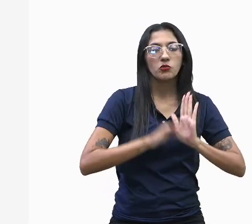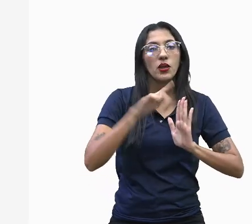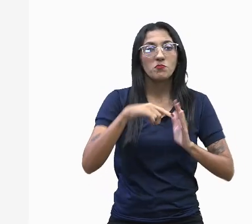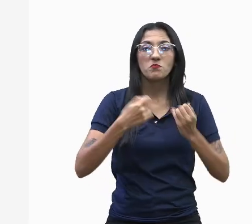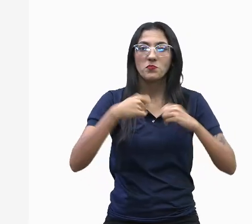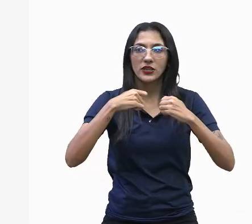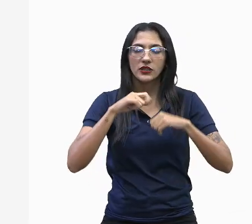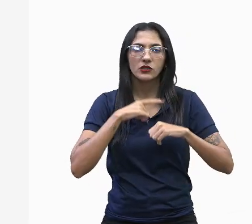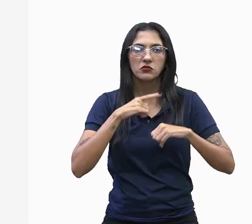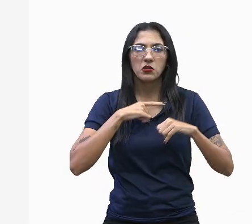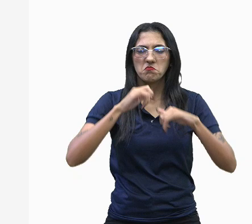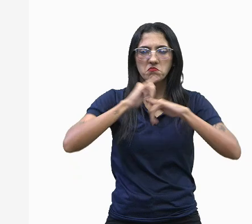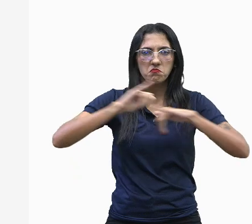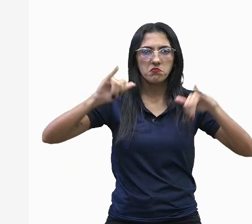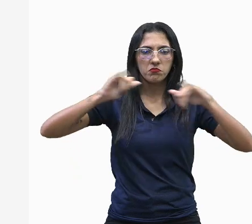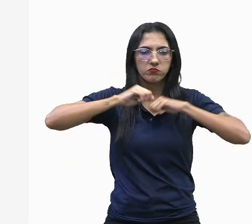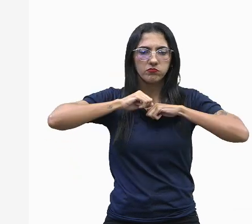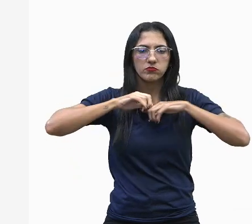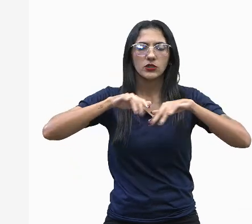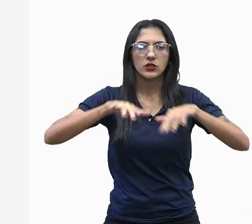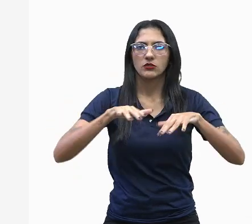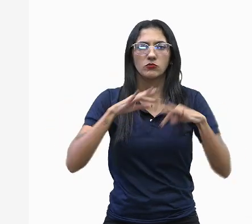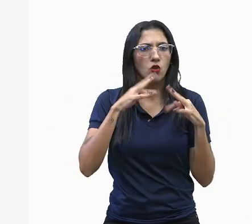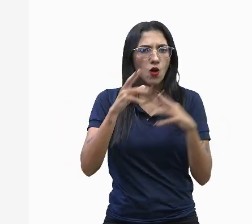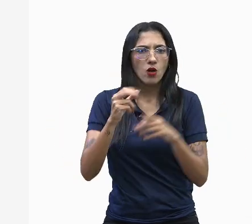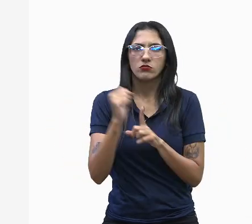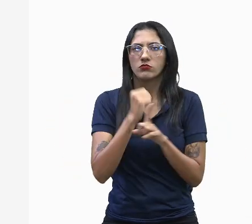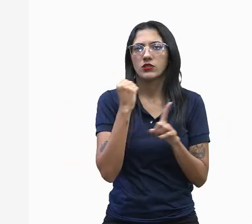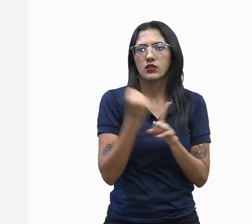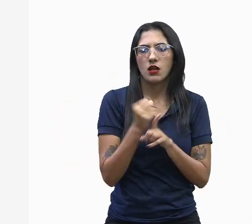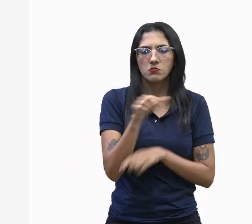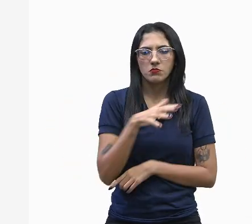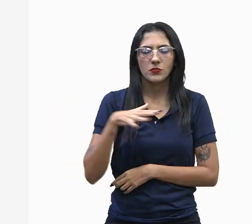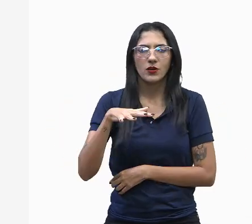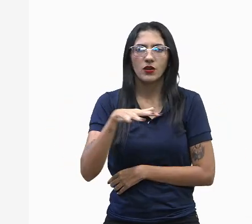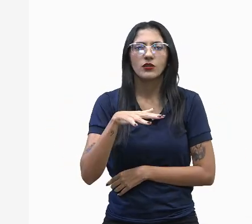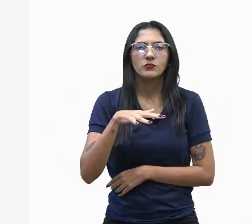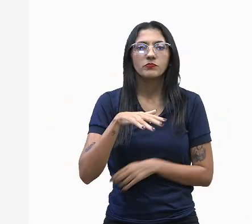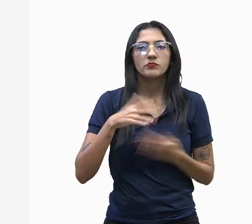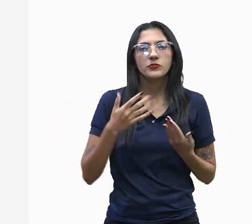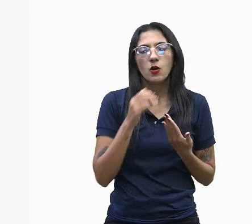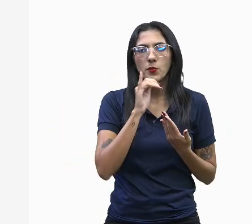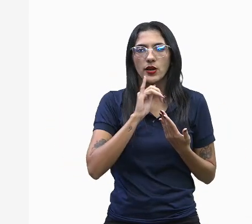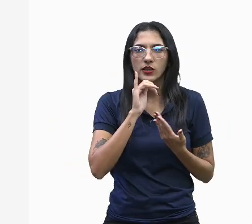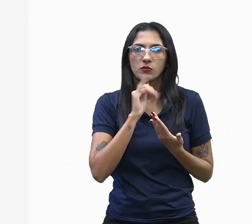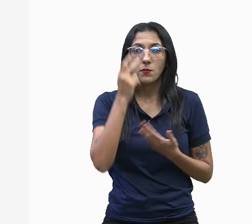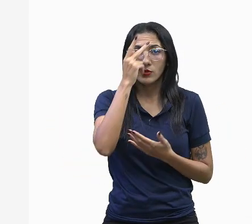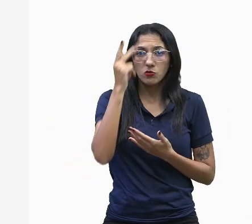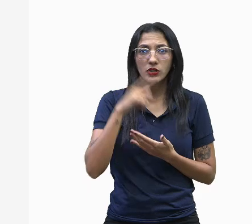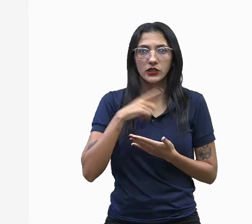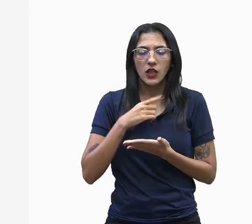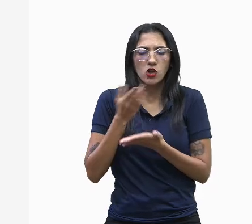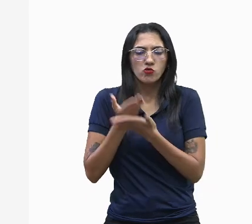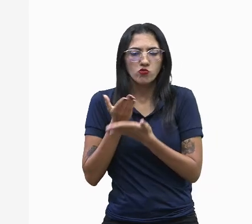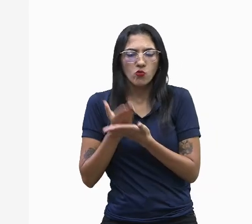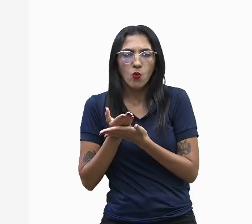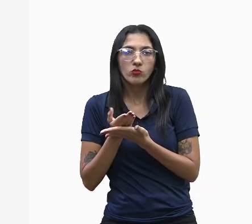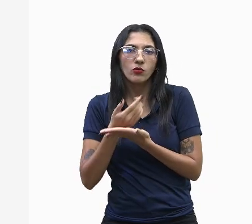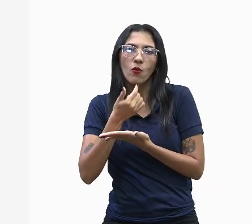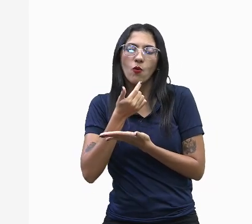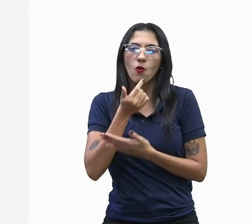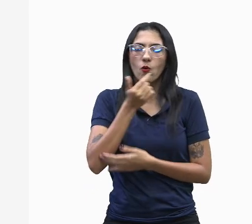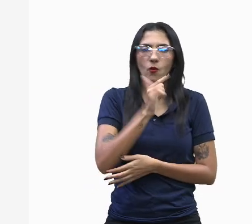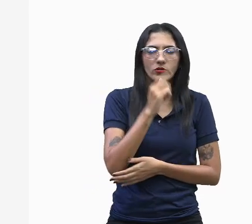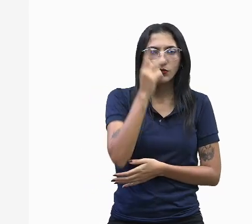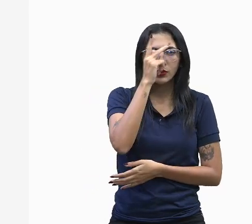a massa, a maioria das pessoas. Então, pessoas que estudaram, pessoas que não estudaram,